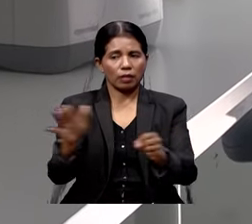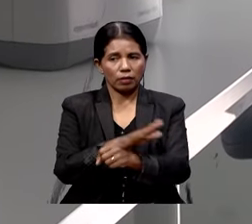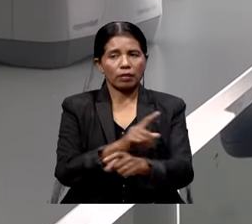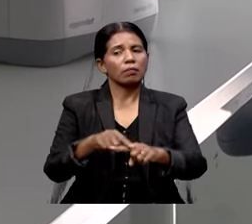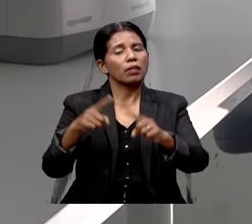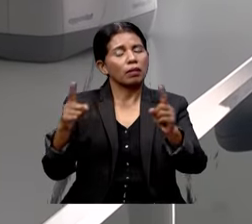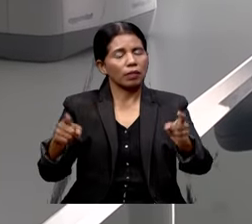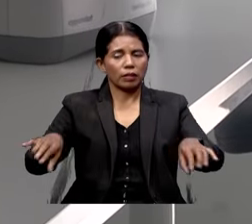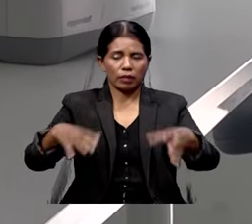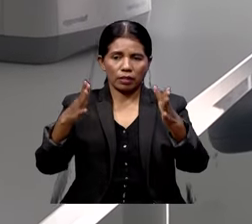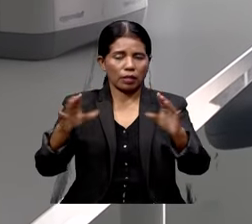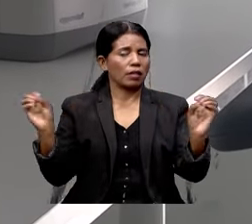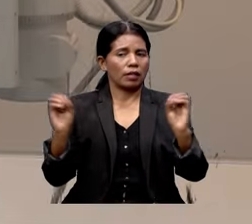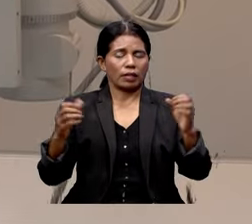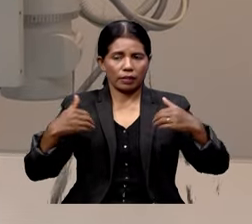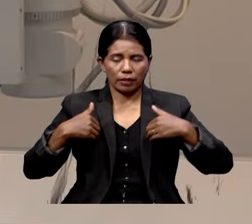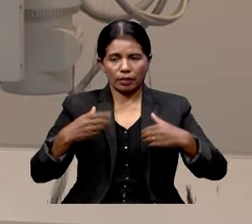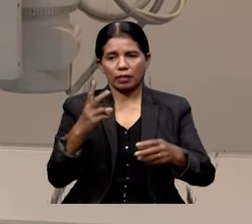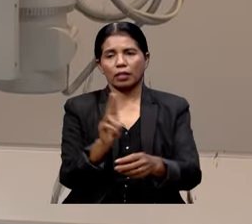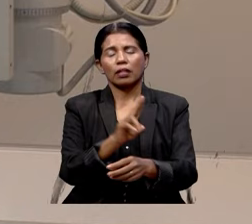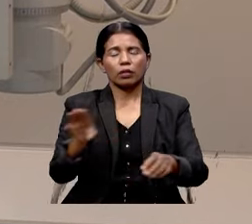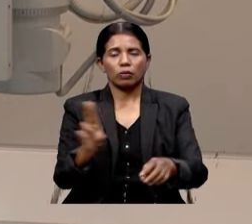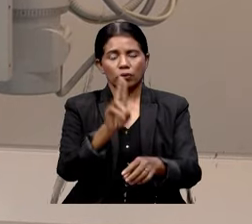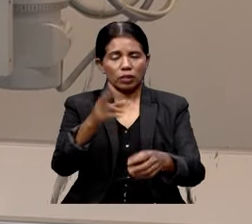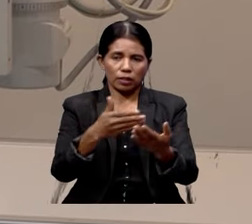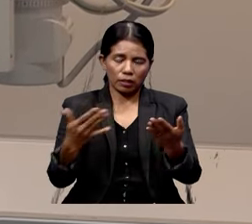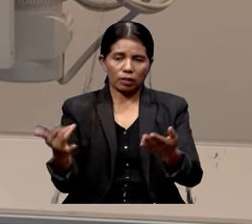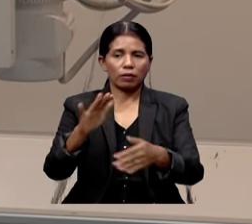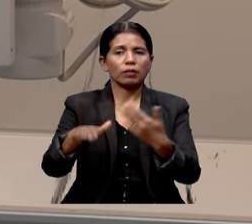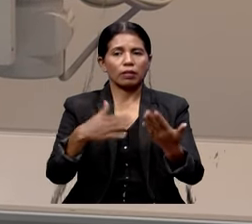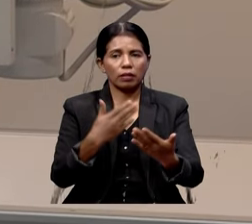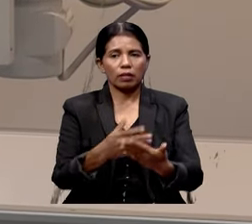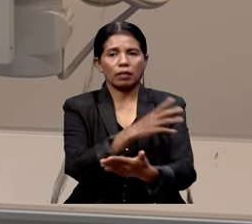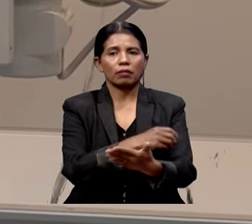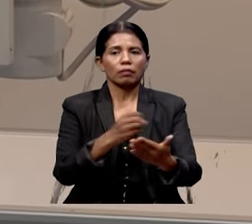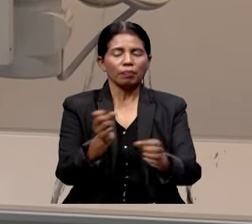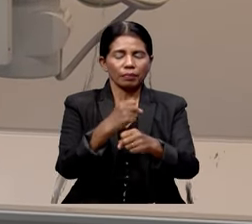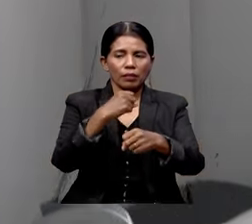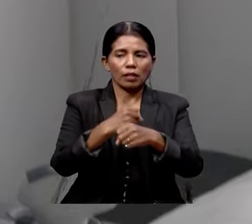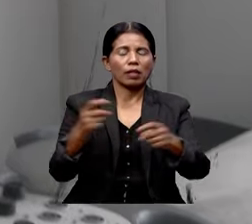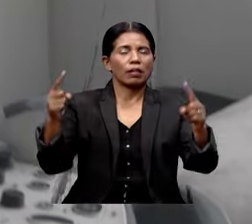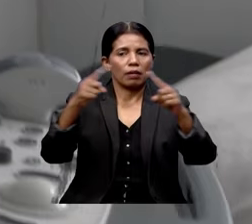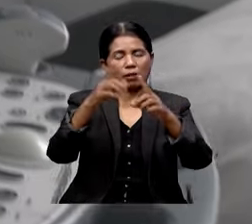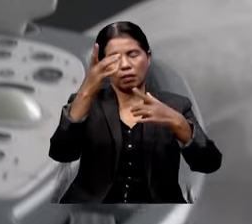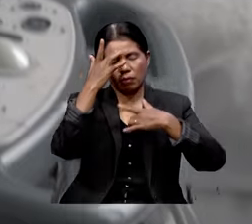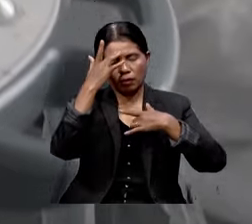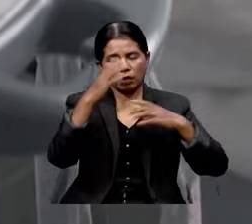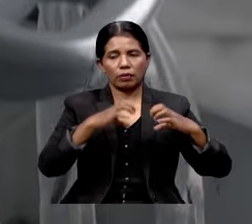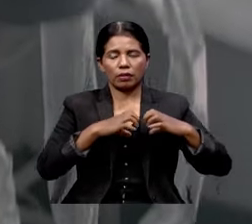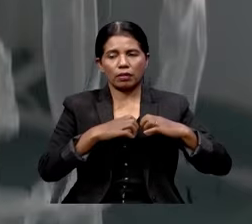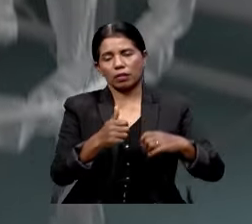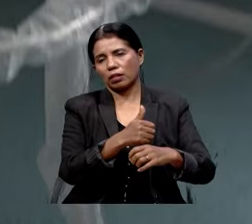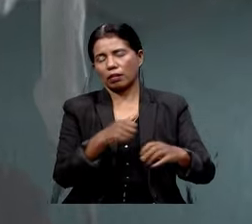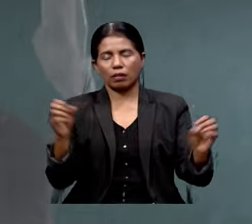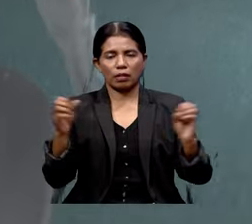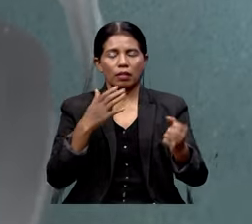be recurso humano maklaia udi halo gestão ba equipamento sirane no equipamento nebe atu halo tratamento ba moras fuan mos balun la